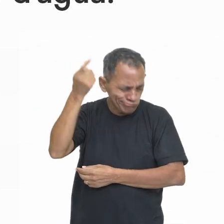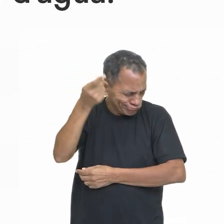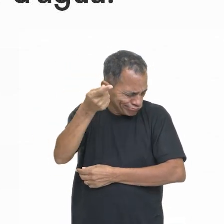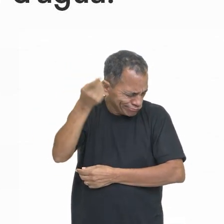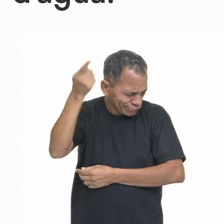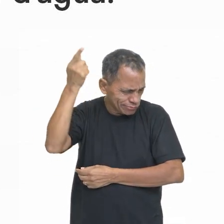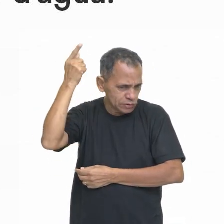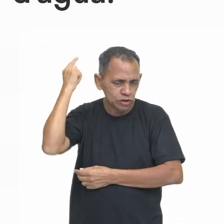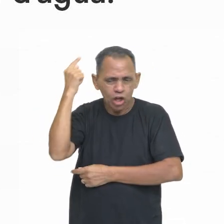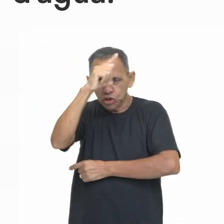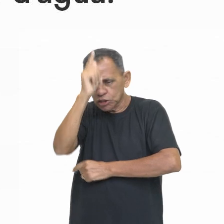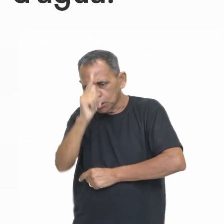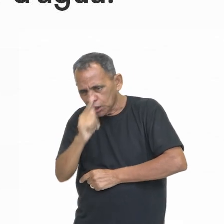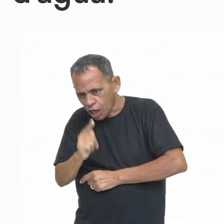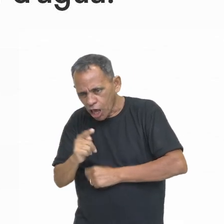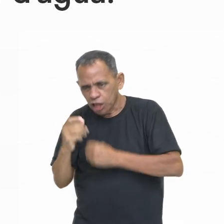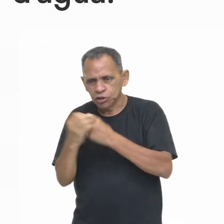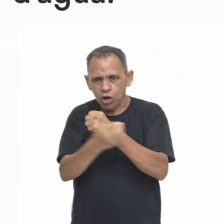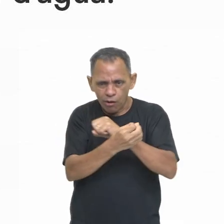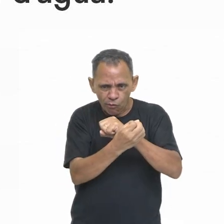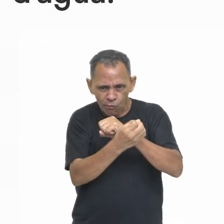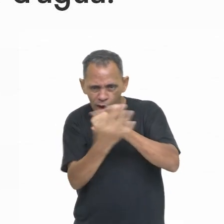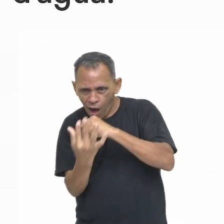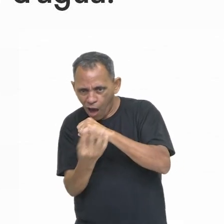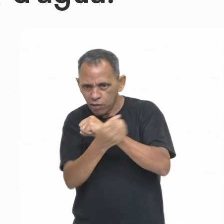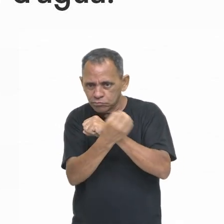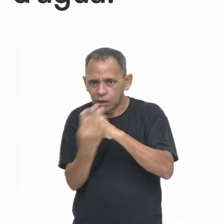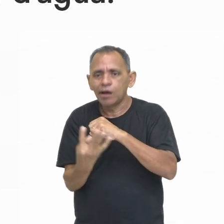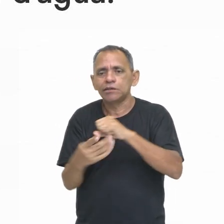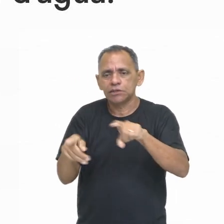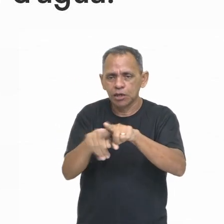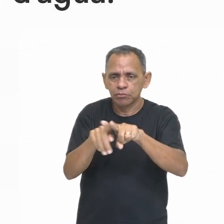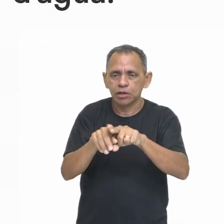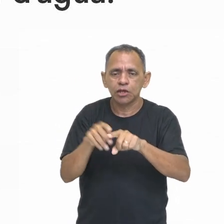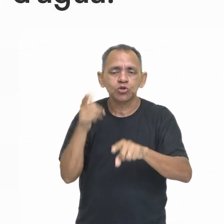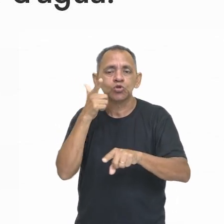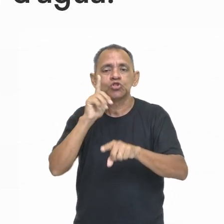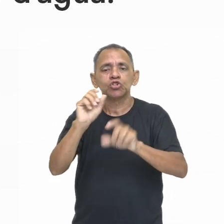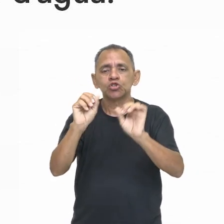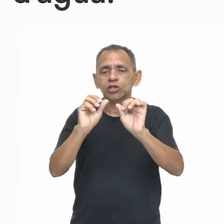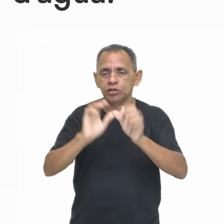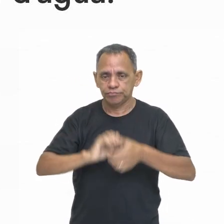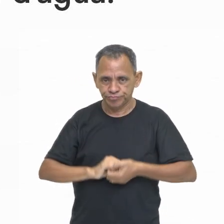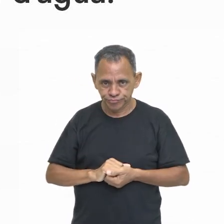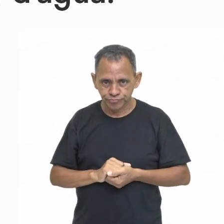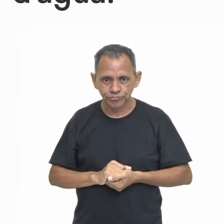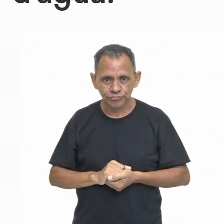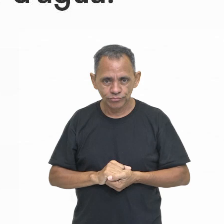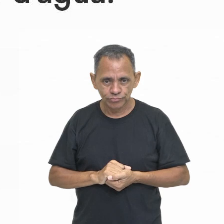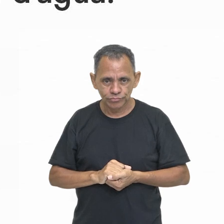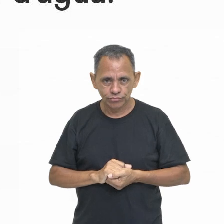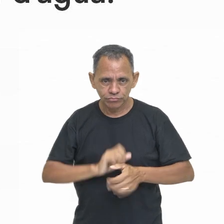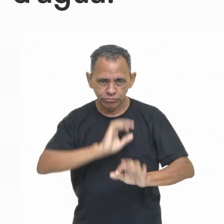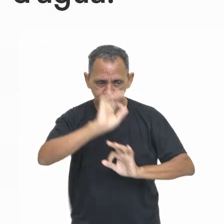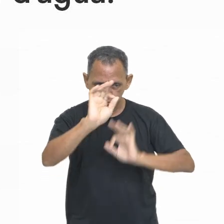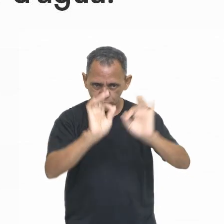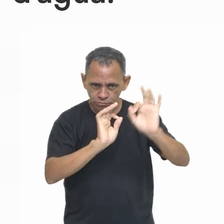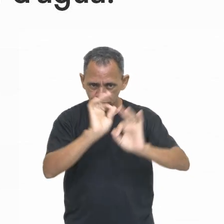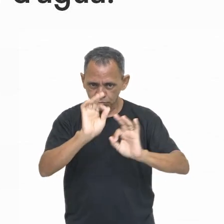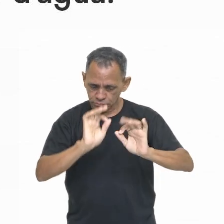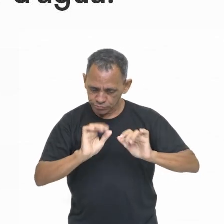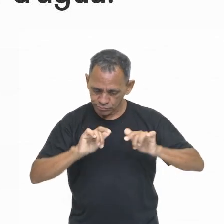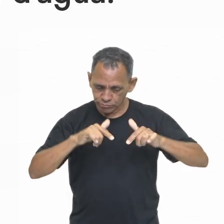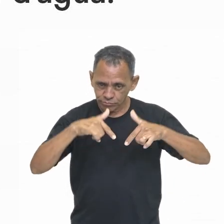descarga elétrica, de raios ultravioletas. Então, eles conseguiram simular essa situação dentro